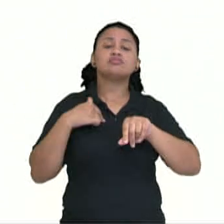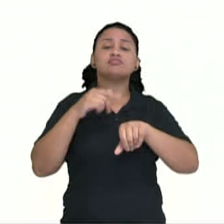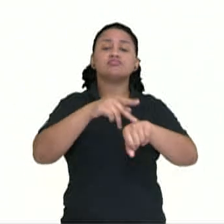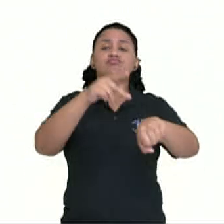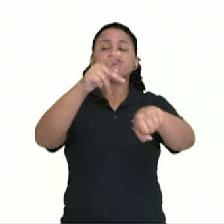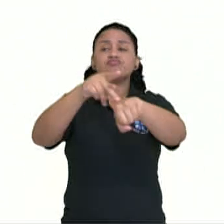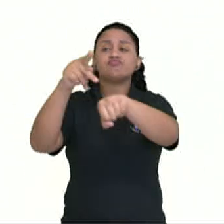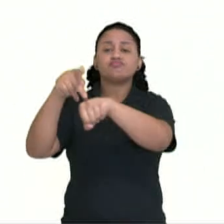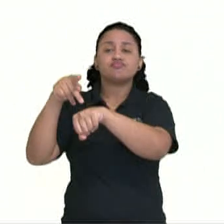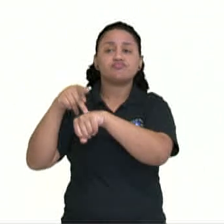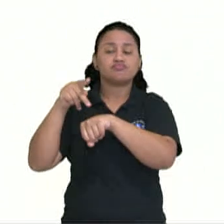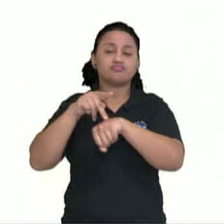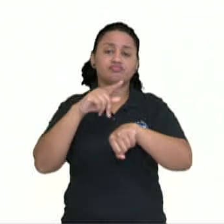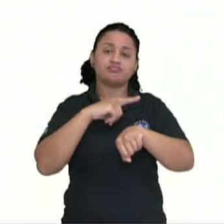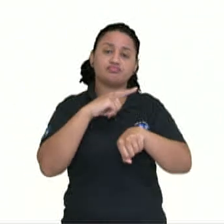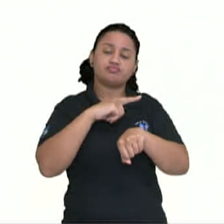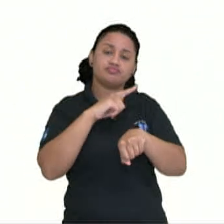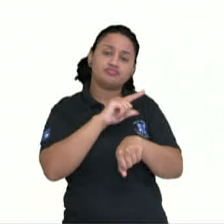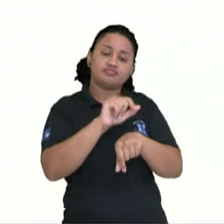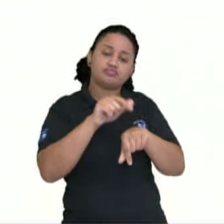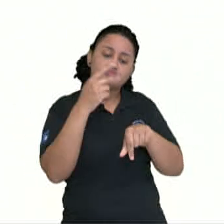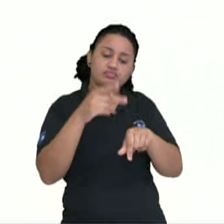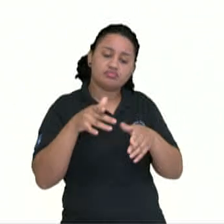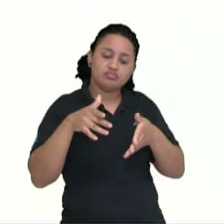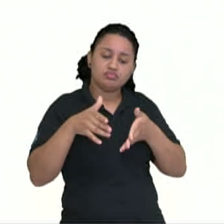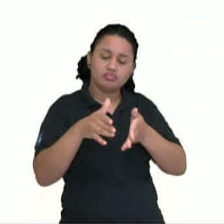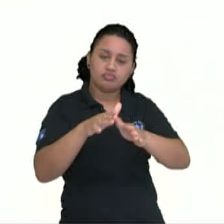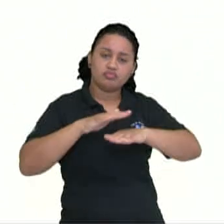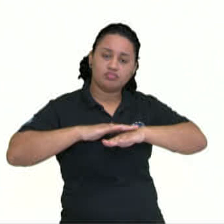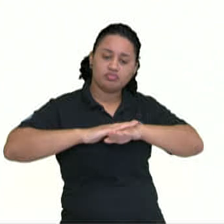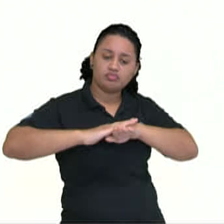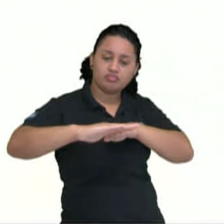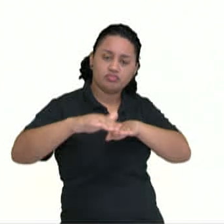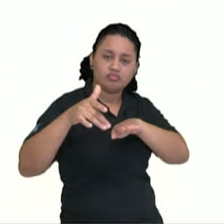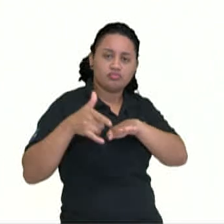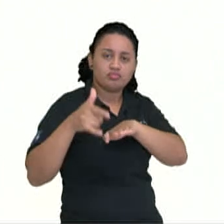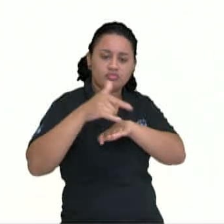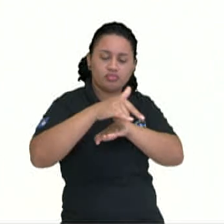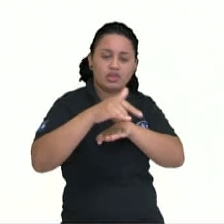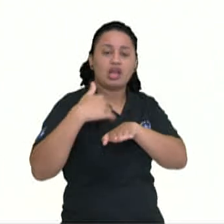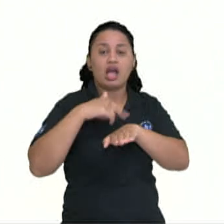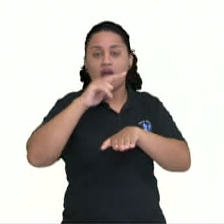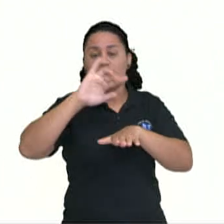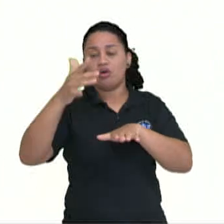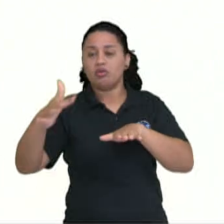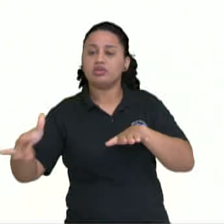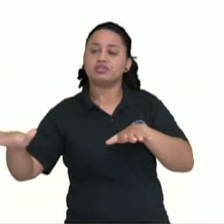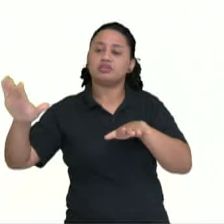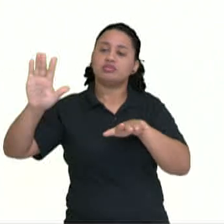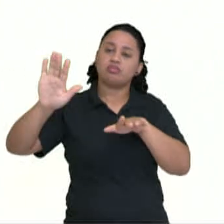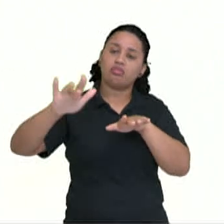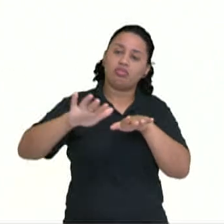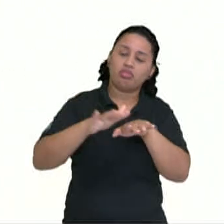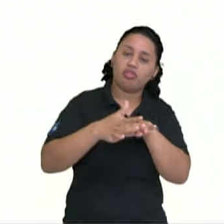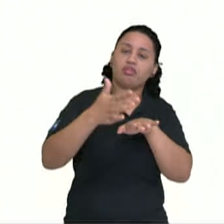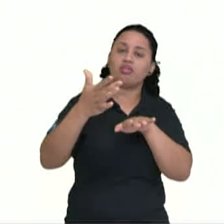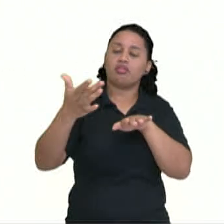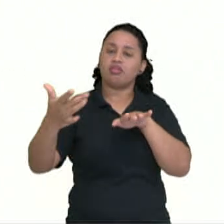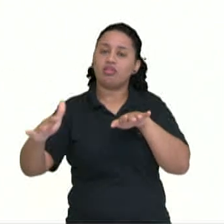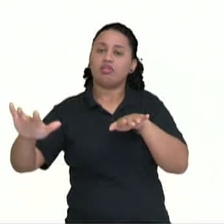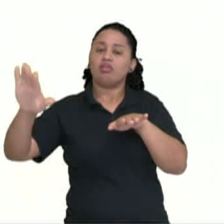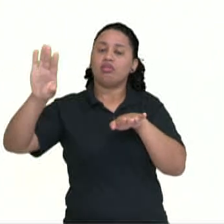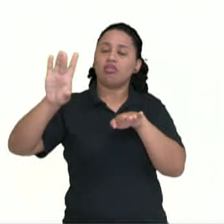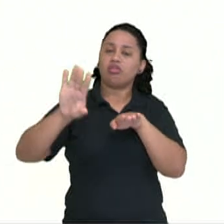pedras dos alicerces do trapiche, as ondas ora se rebentavam fragosas, ora vinham